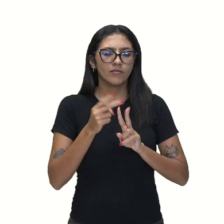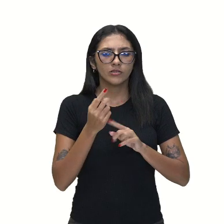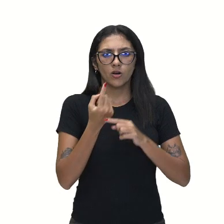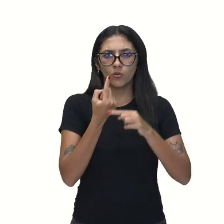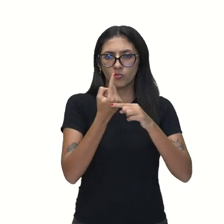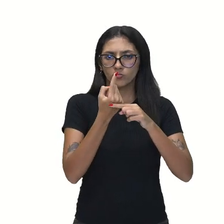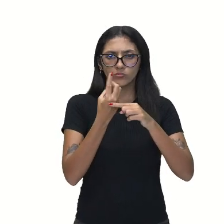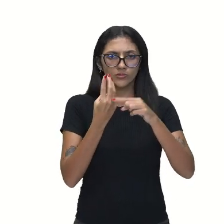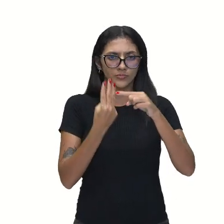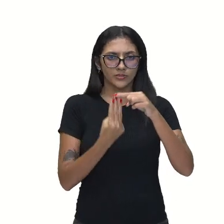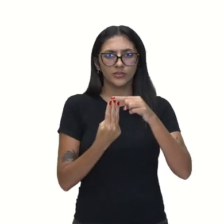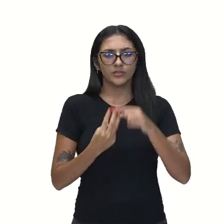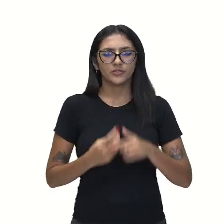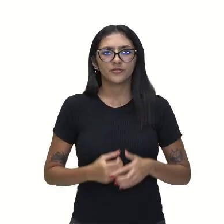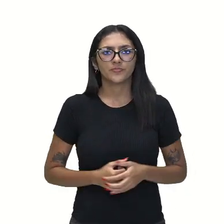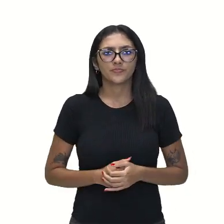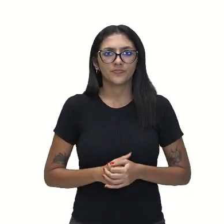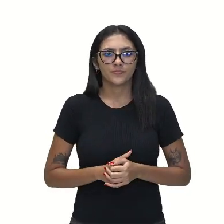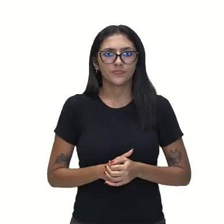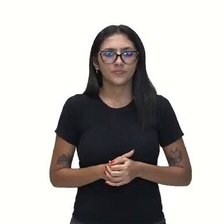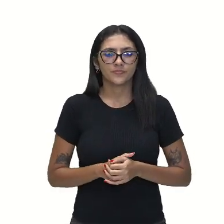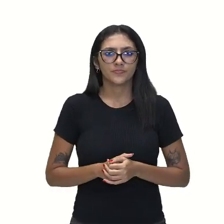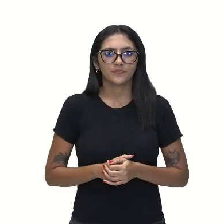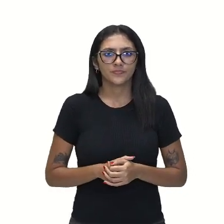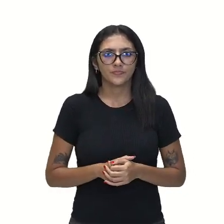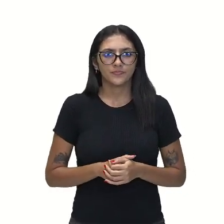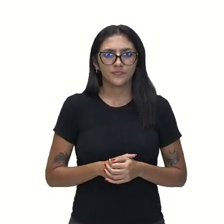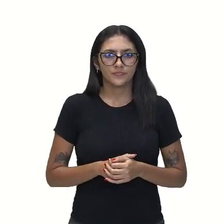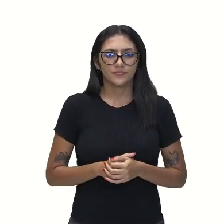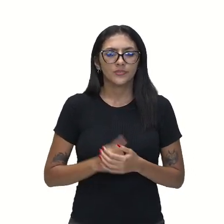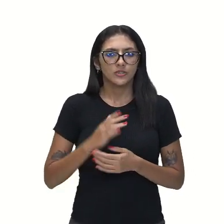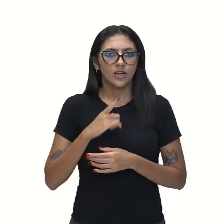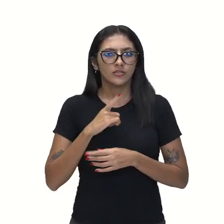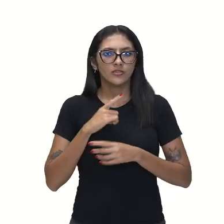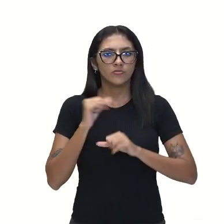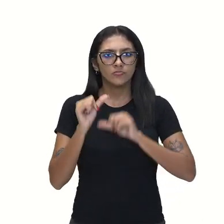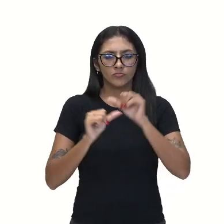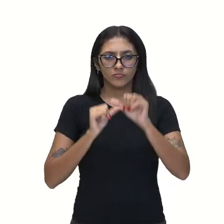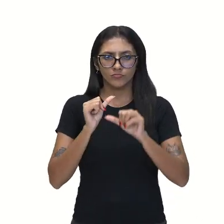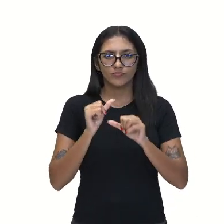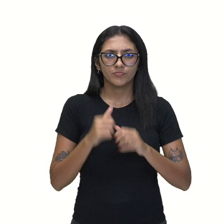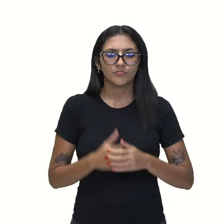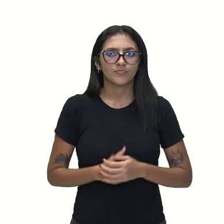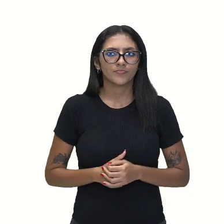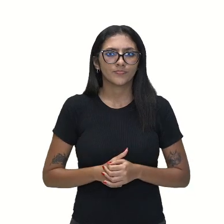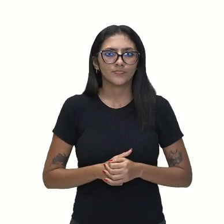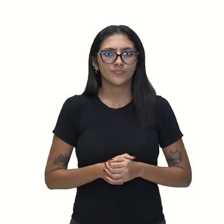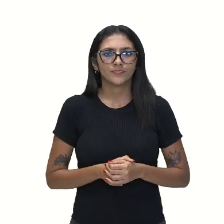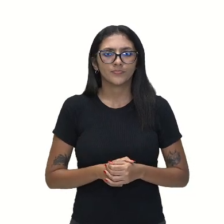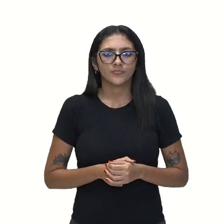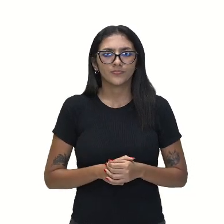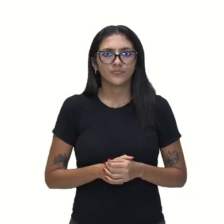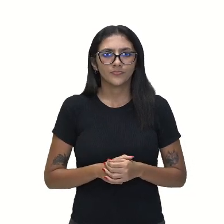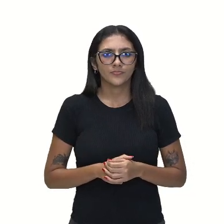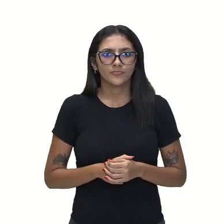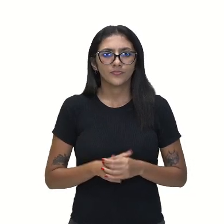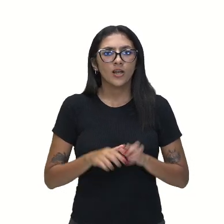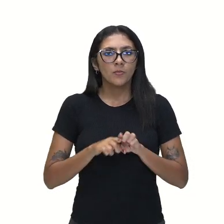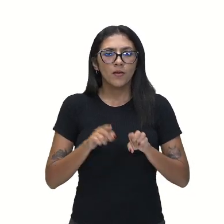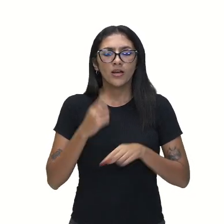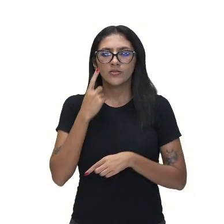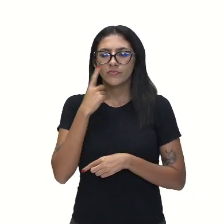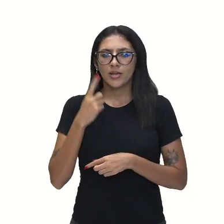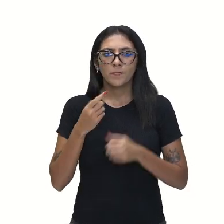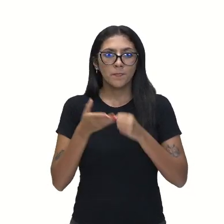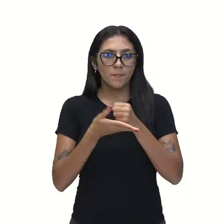3. Troquei a raiz cúbica por uma potência. Mas as bases ainda